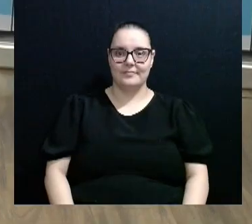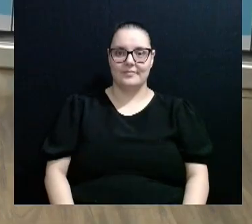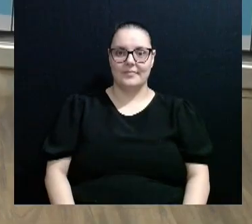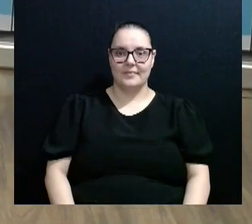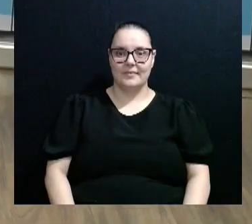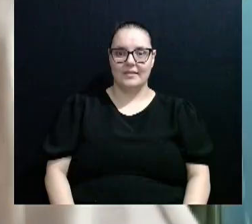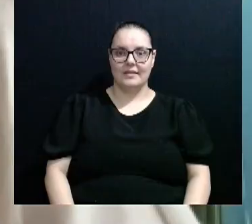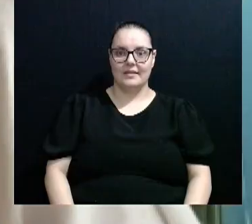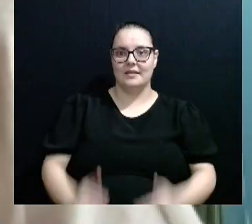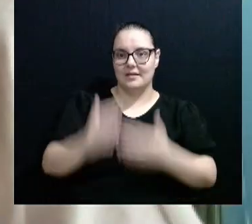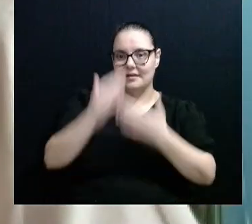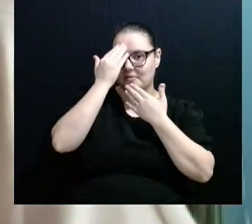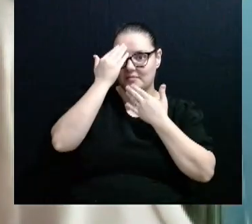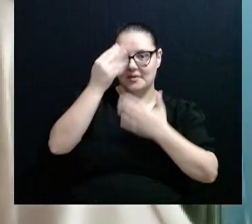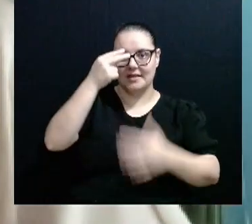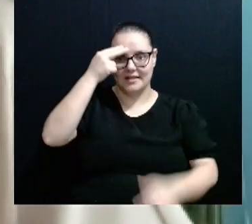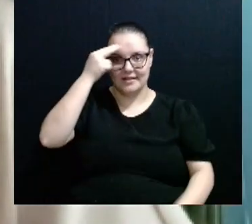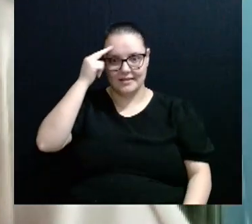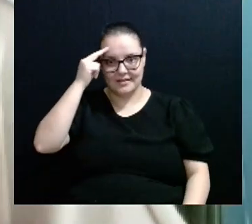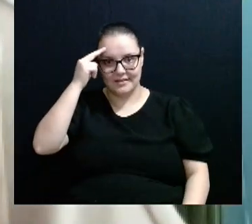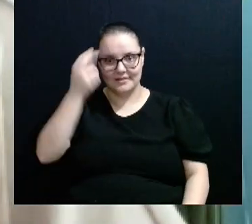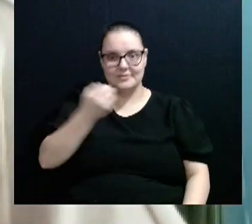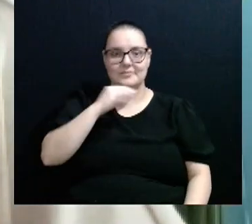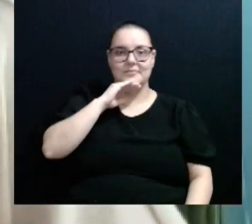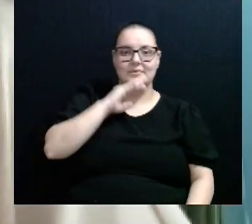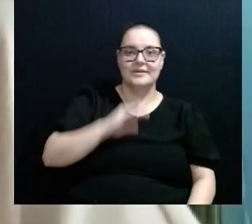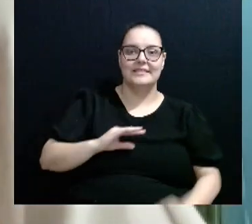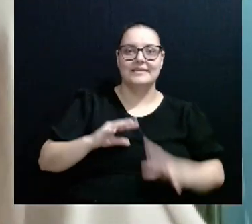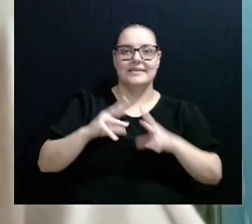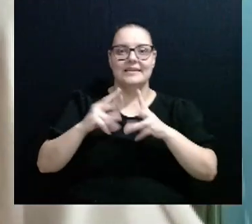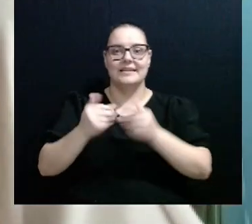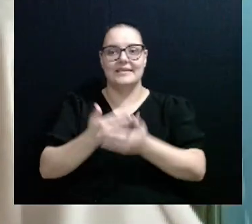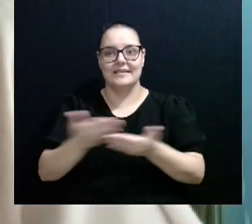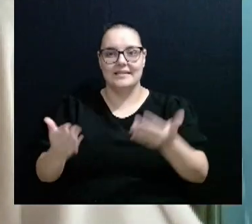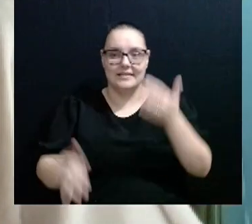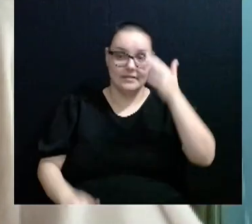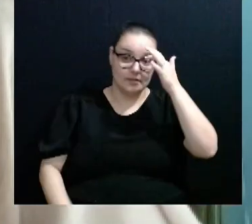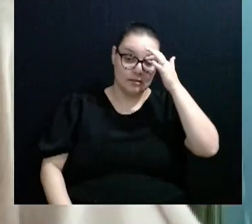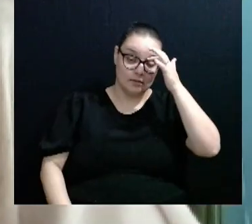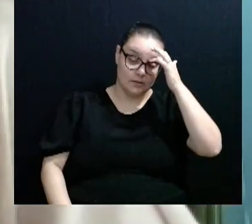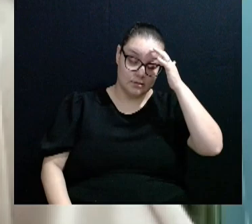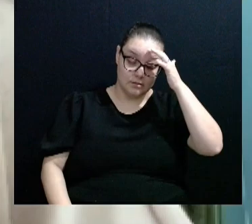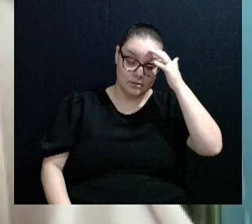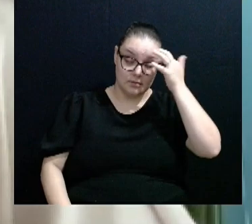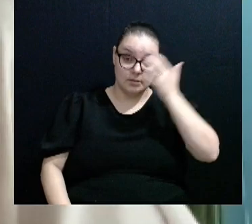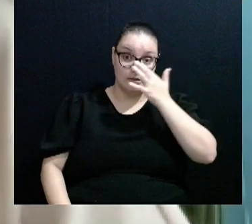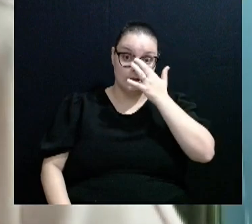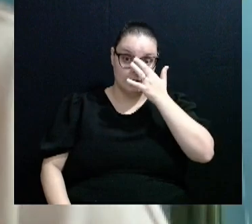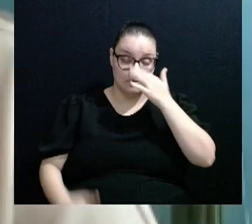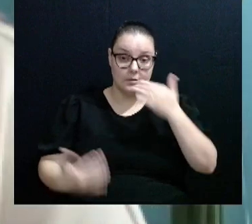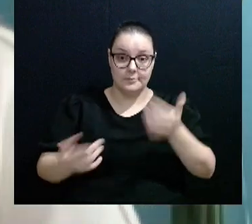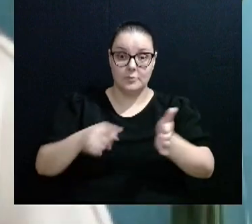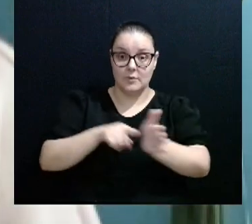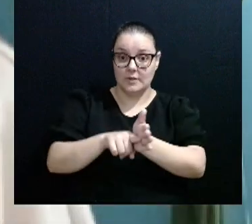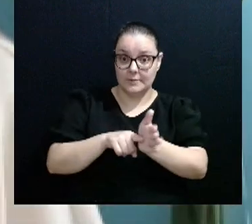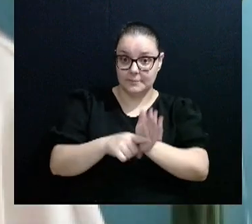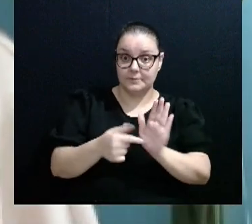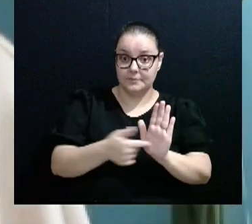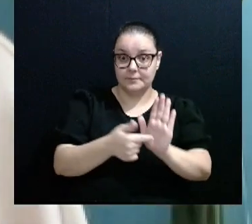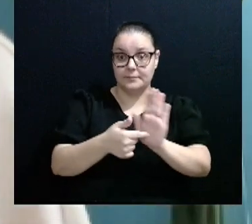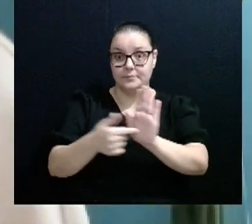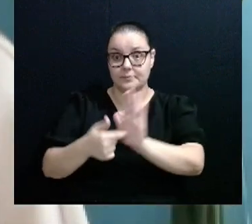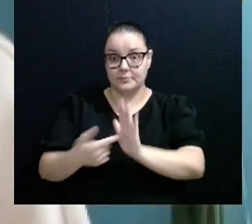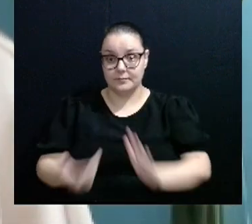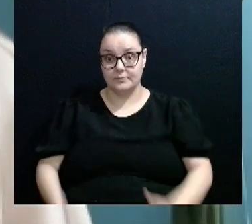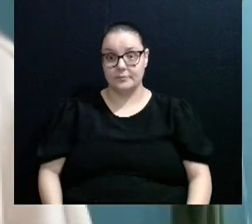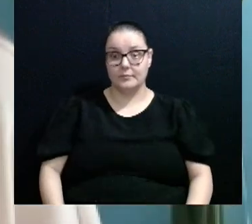Obrigada, Gabriel. Boa tarde a todos. Bom, a pesquisa ela mostra que estamos